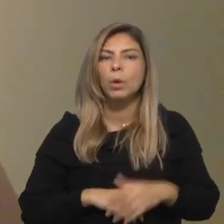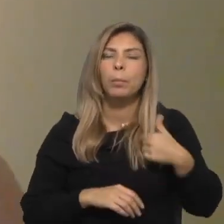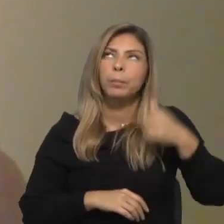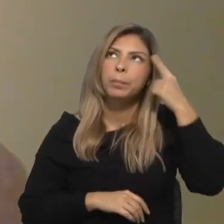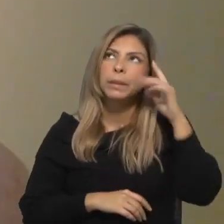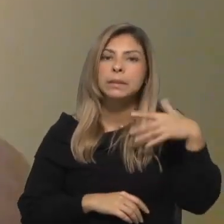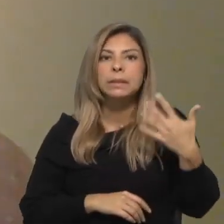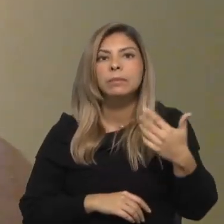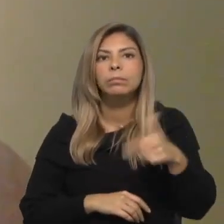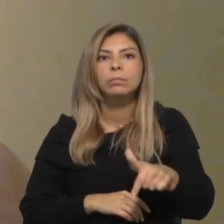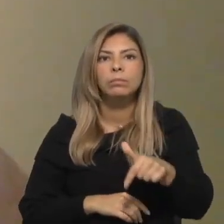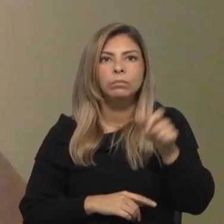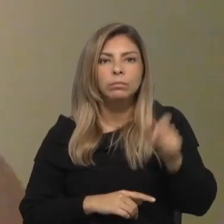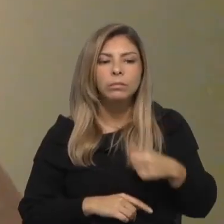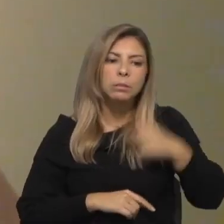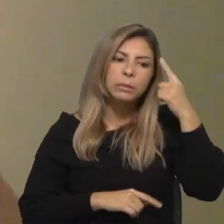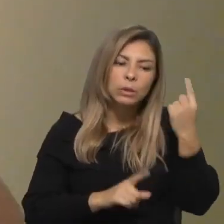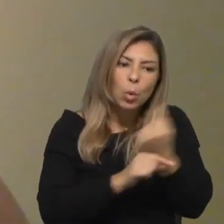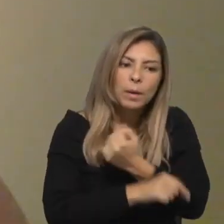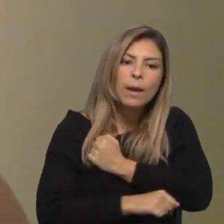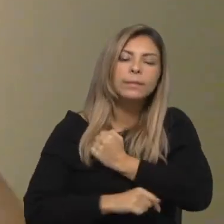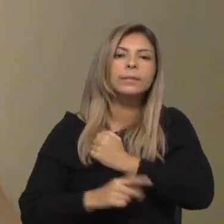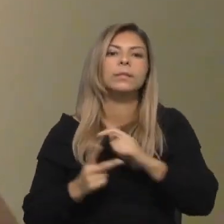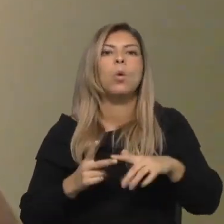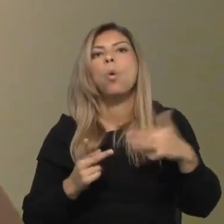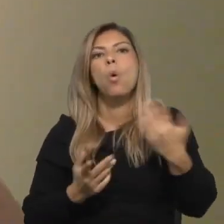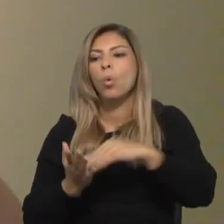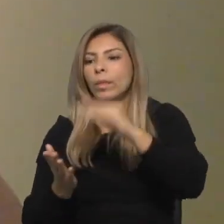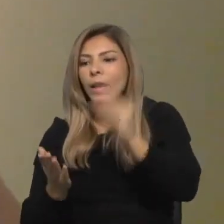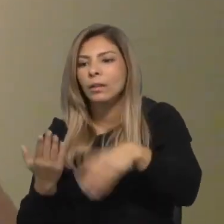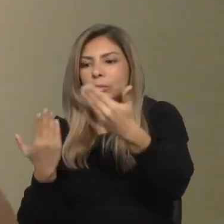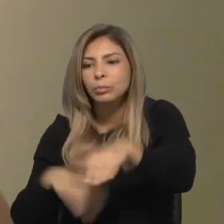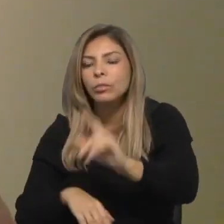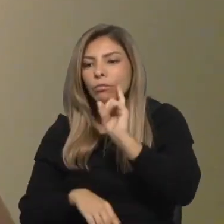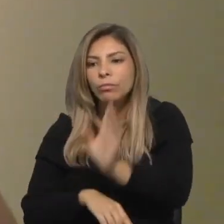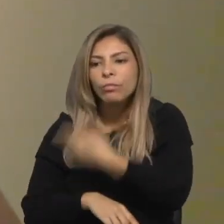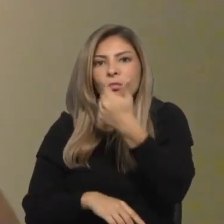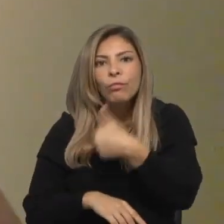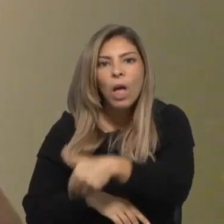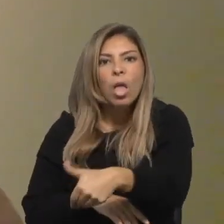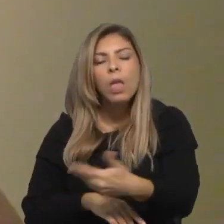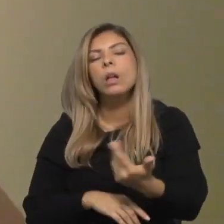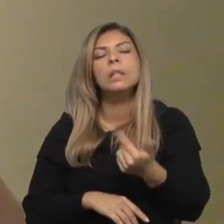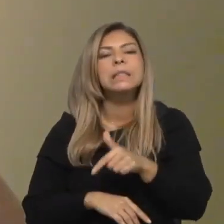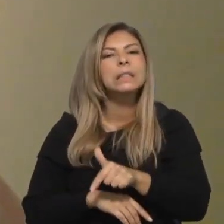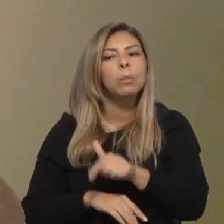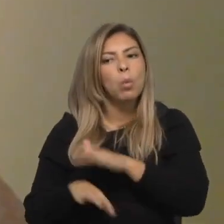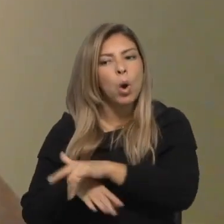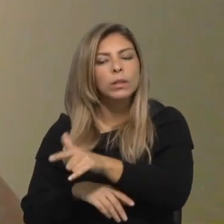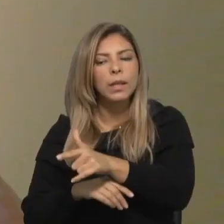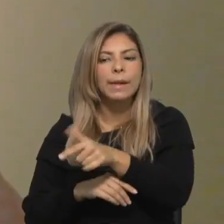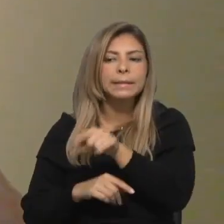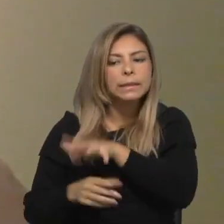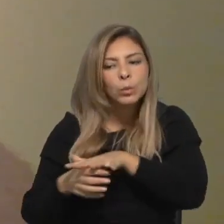mais atuais, como um jovem está a pensar comprar casa, ou tem um contrato a prazo, ou esse tipo de coisas, é a partir dessas realidades, é a partir